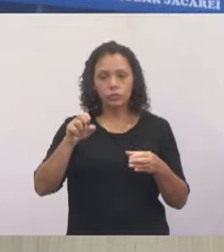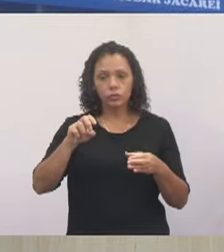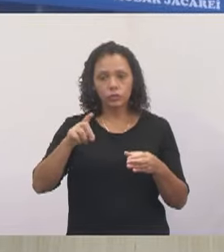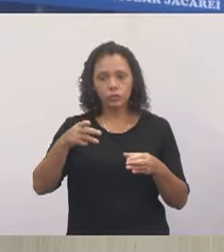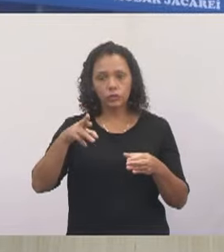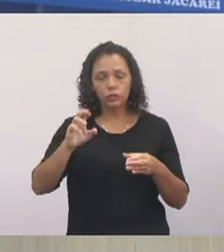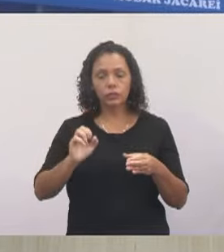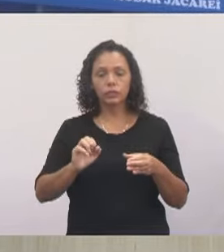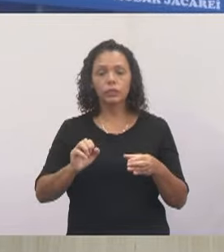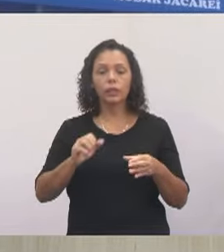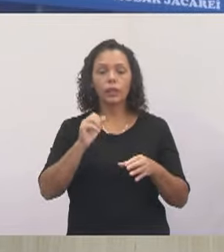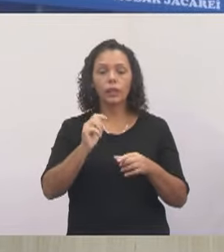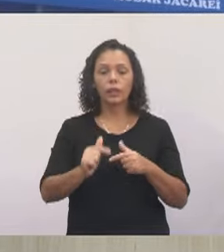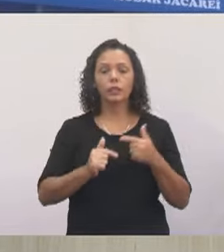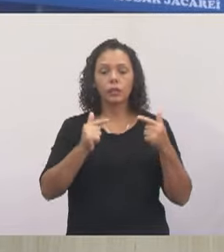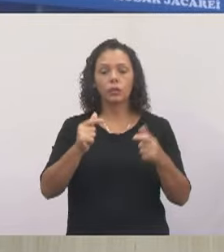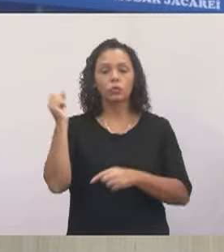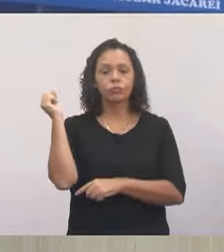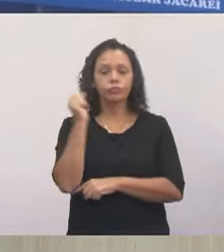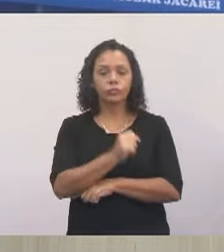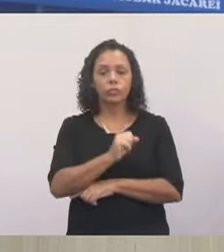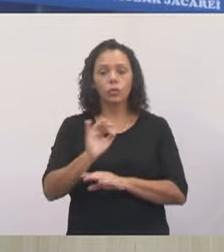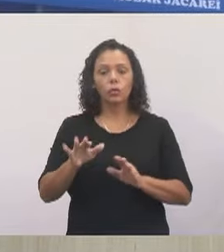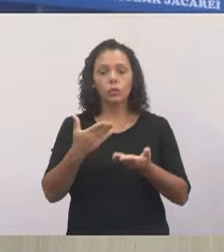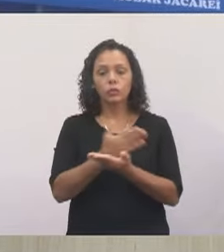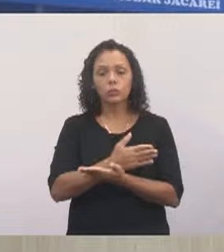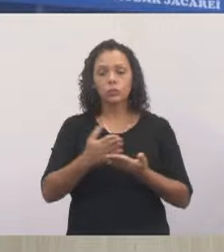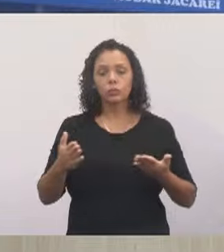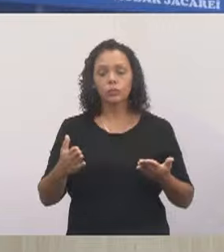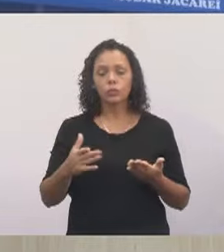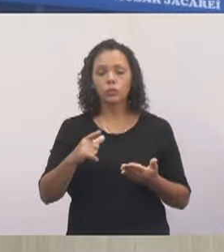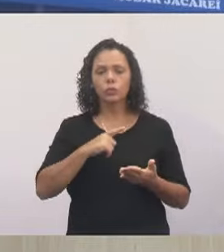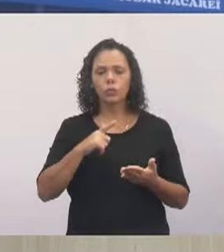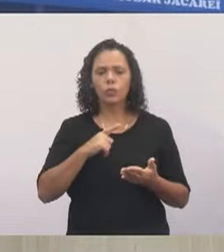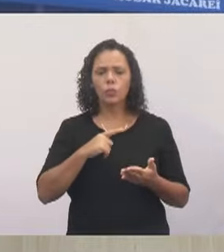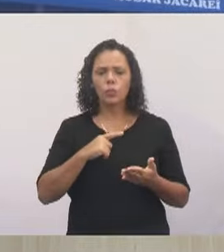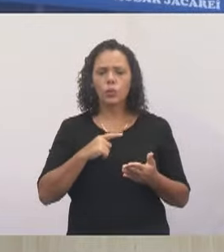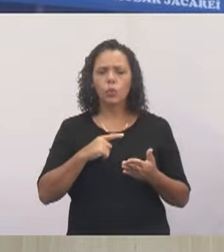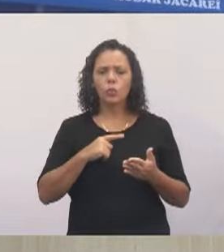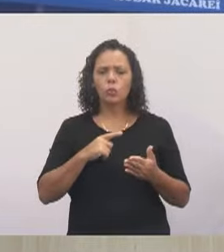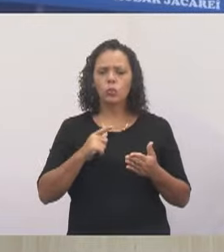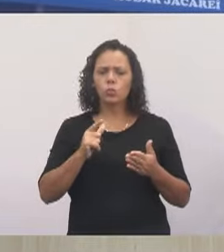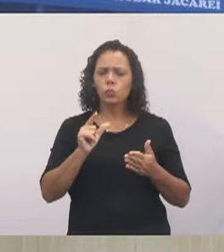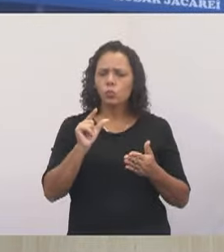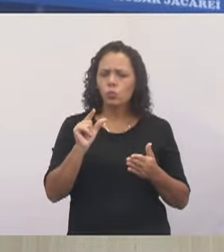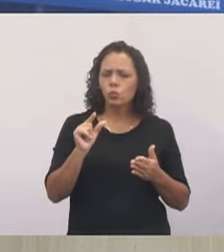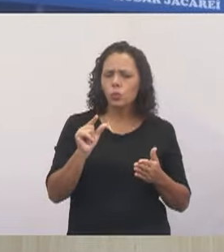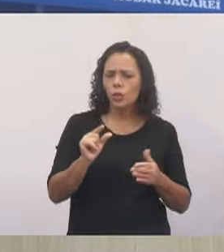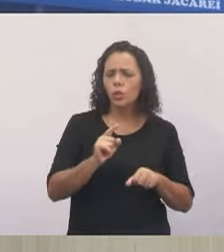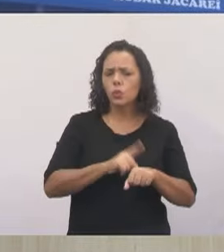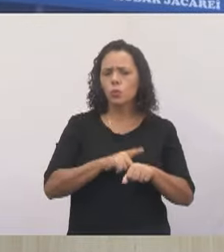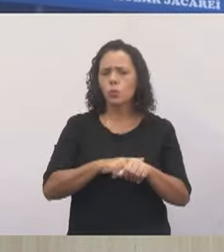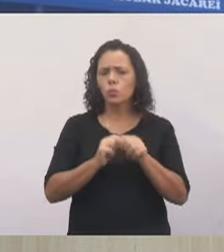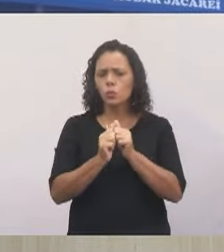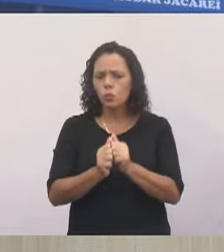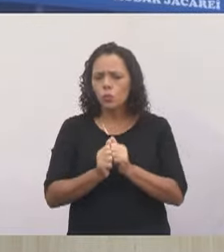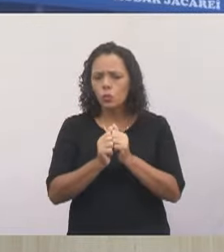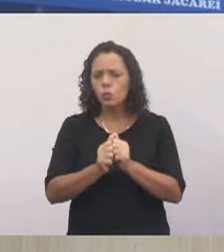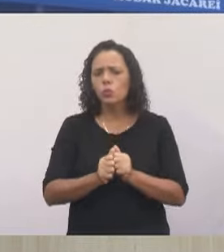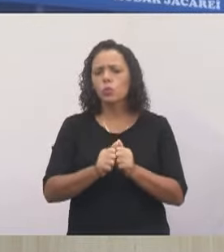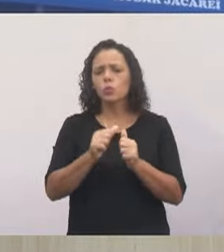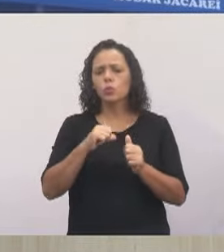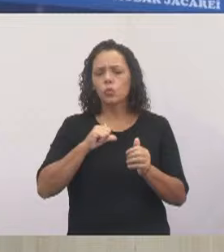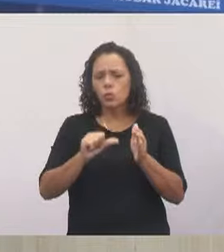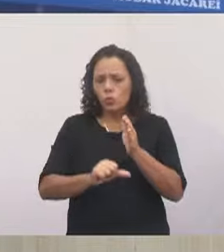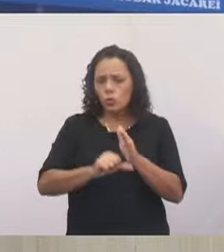Alexandre, quando ele começou, nós tivemos uma pequena caminhada juntos. Eu acho que eu fui um dos primeiros